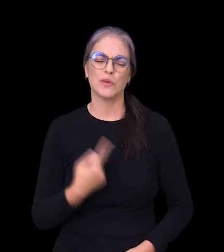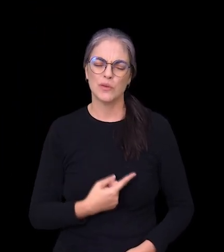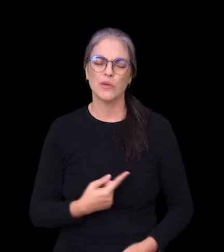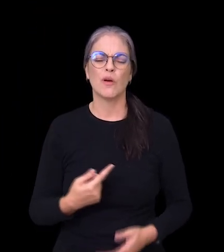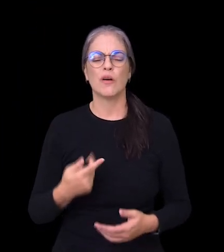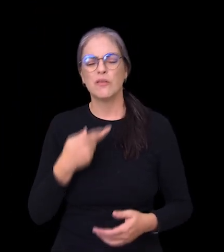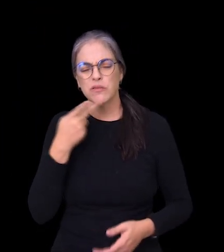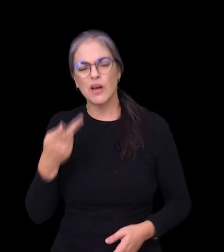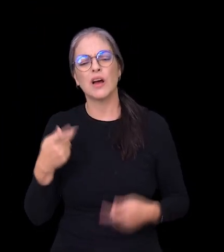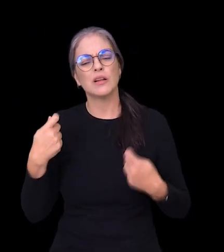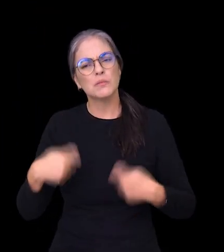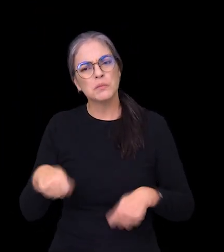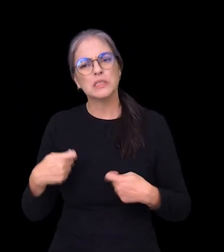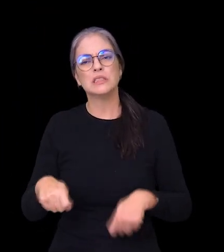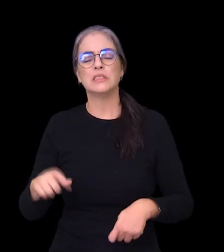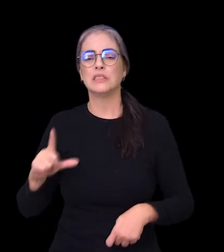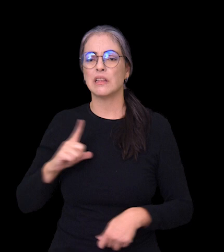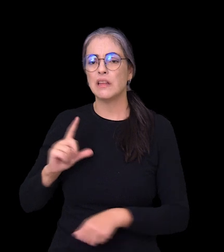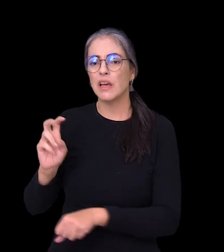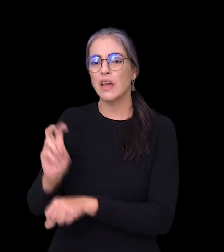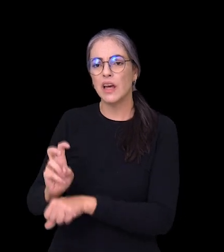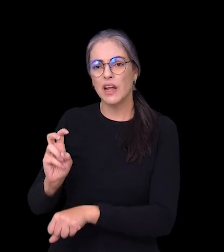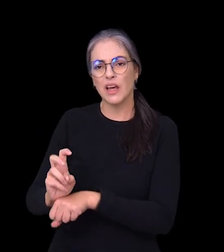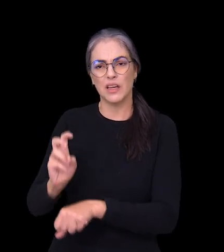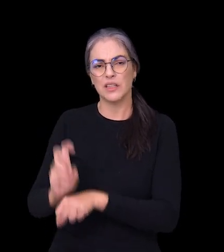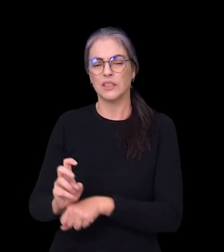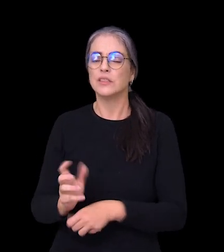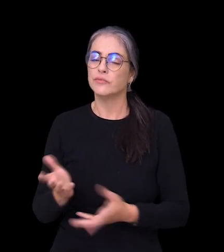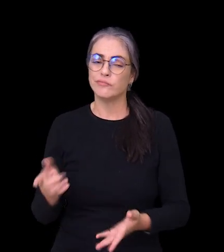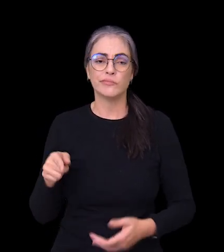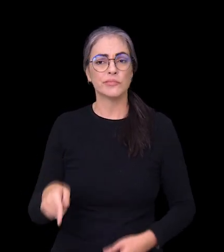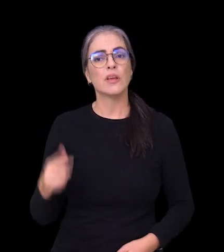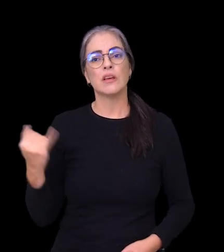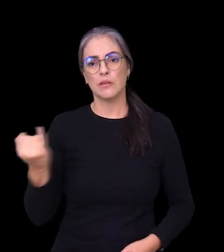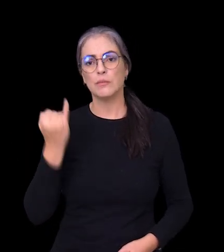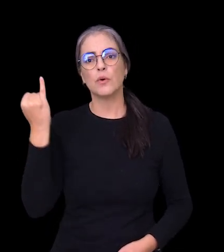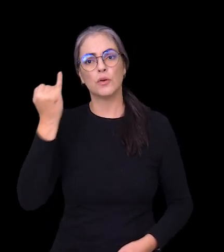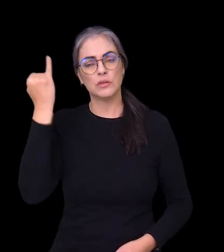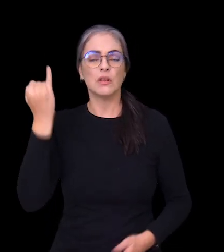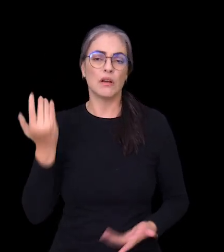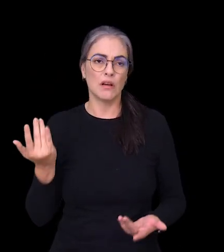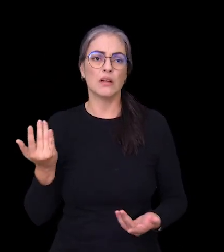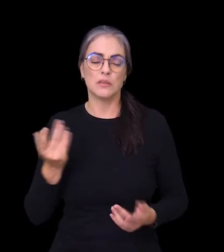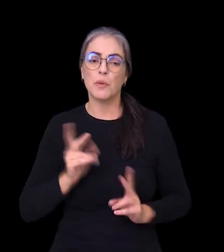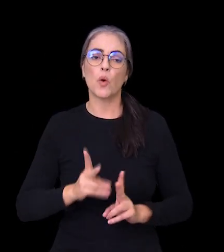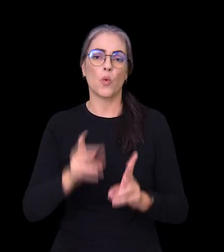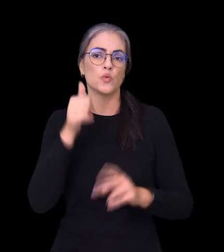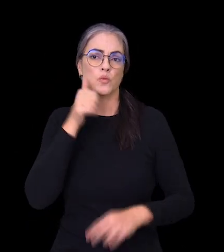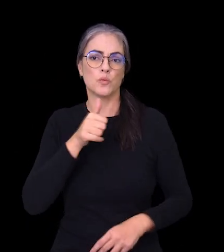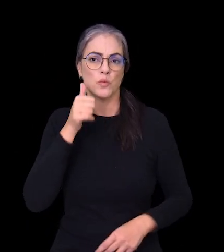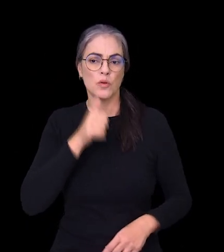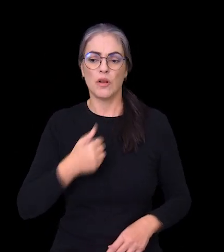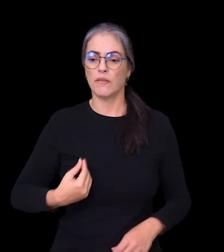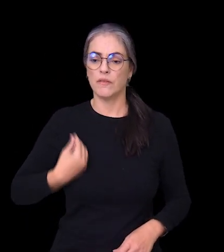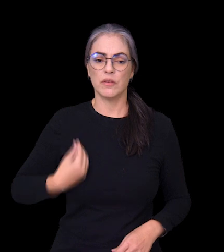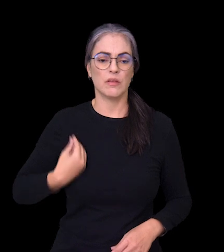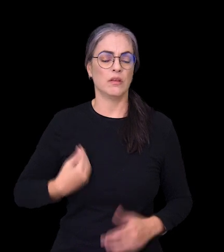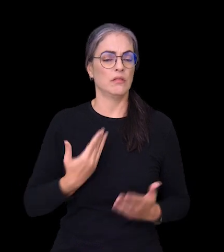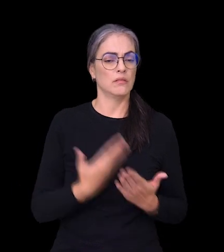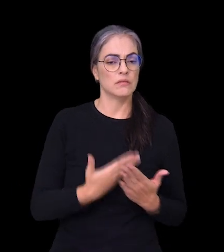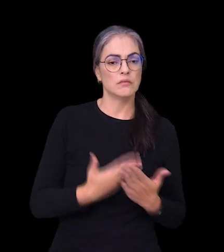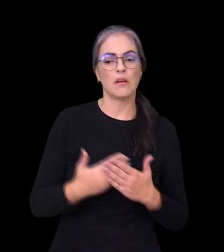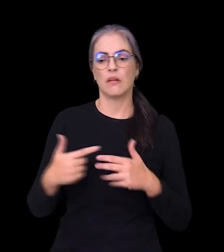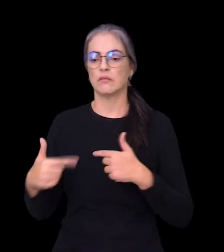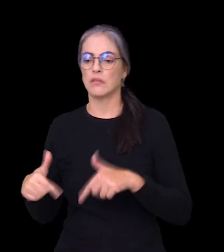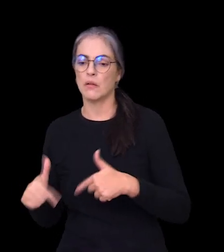que ela é fundamental, né, para que as mulheres possam também seguir adiante com suas trajetórias educacionais e profissionais e